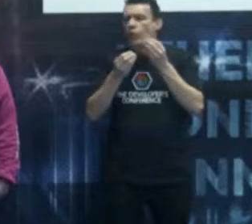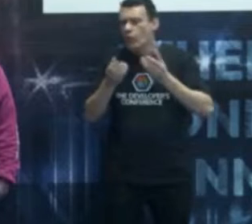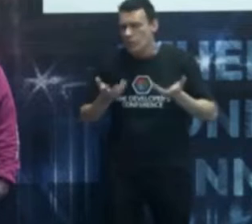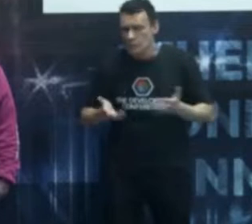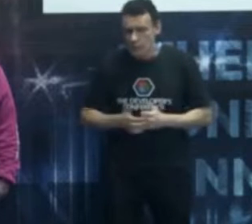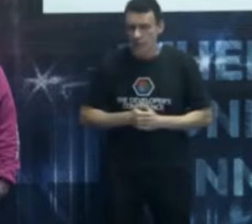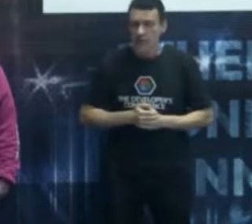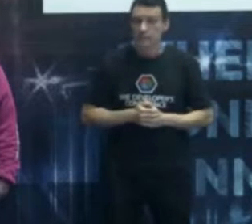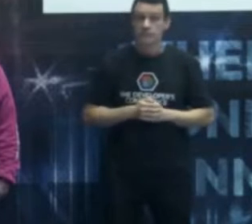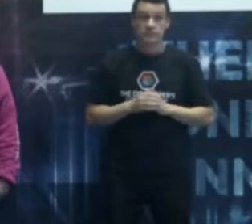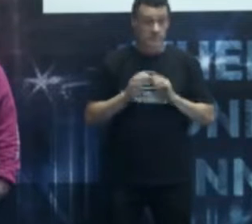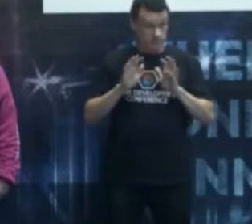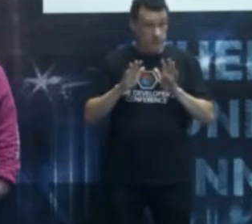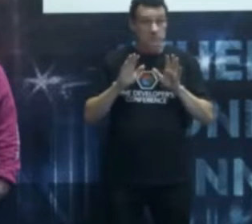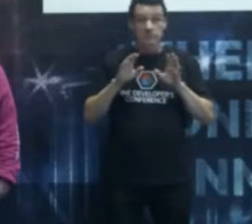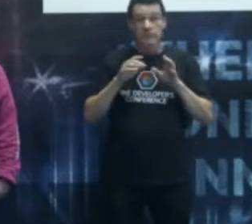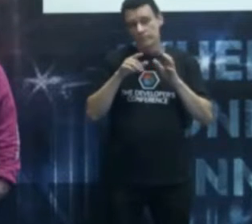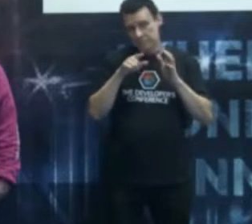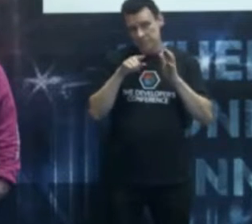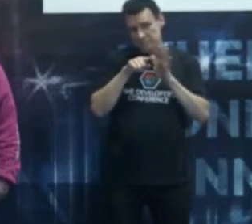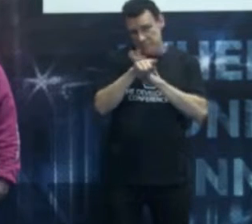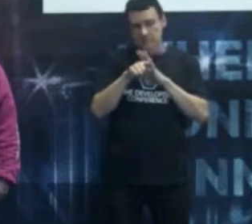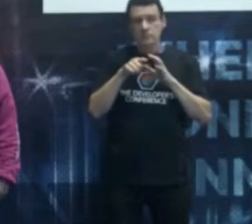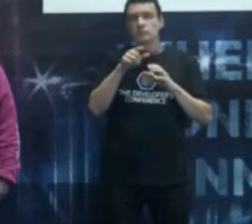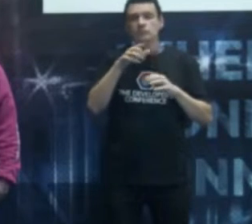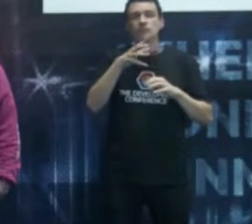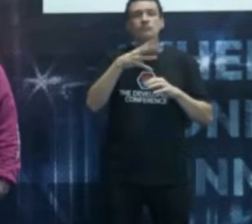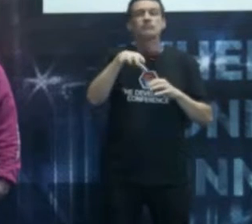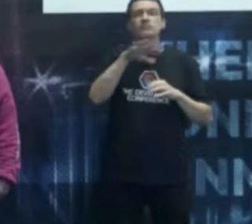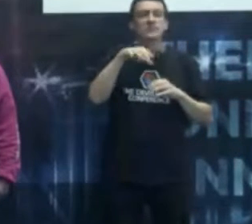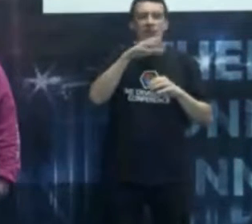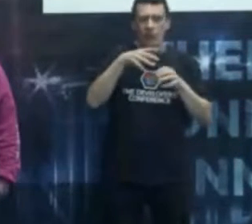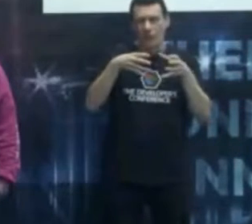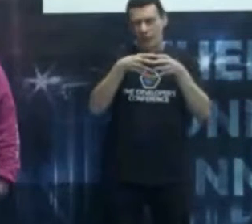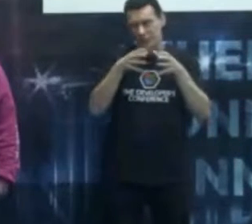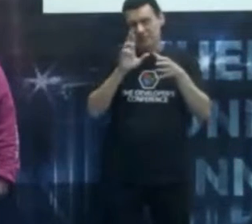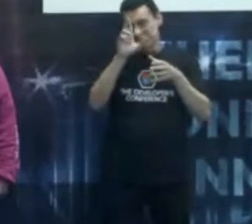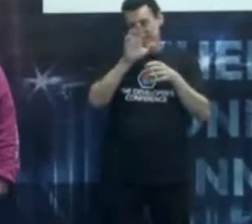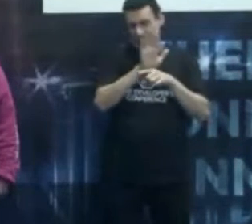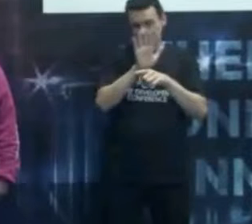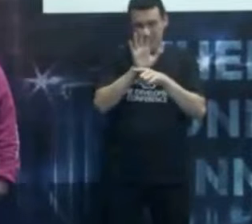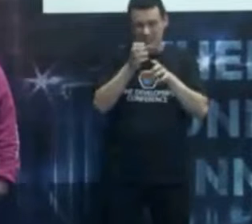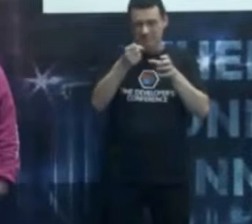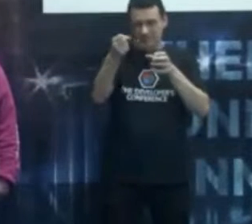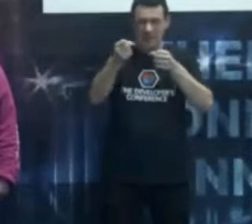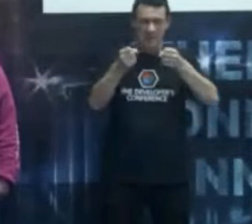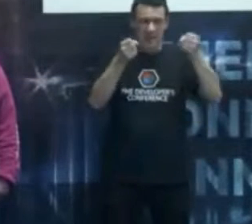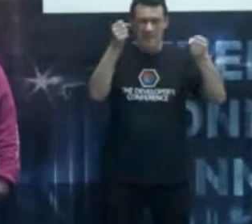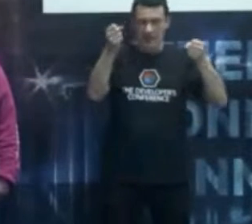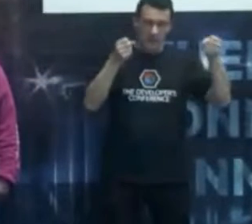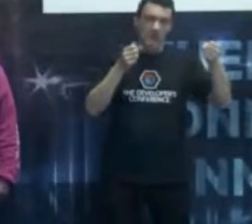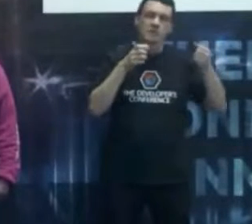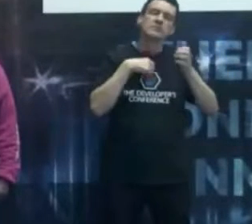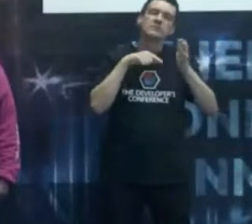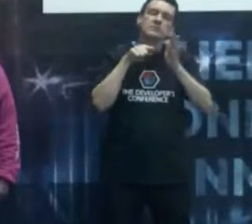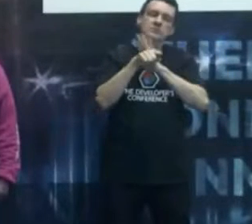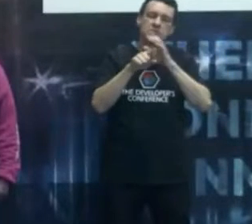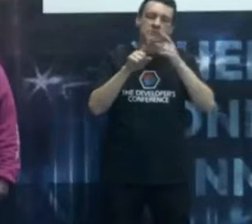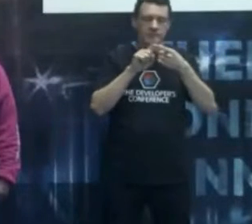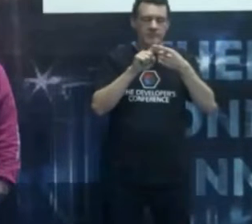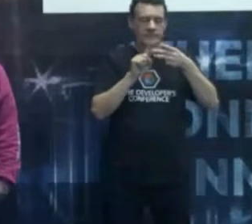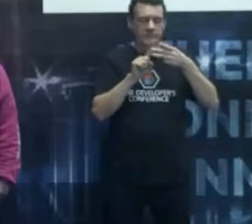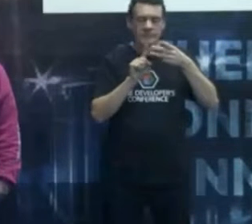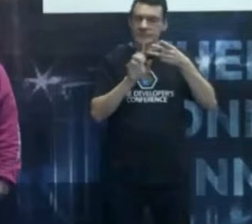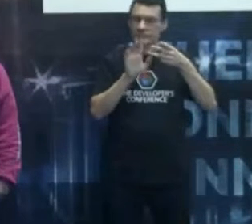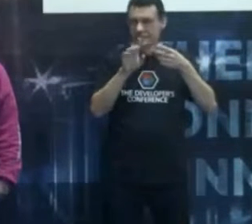tá, pessoal? Vini, Paula, Cássio, qual a dica que vocês dão, né? Cada um na sua vivência, né? O Cássio como uma pessoa